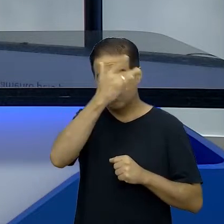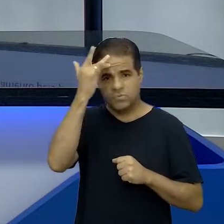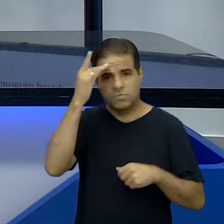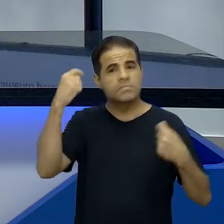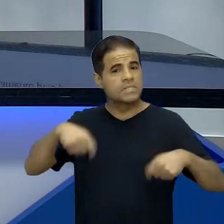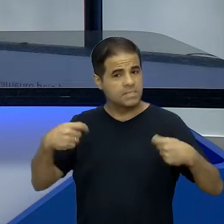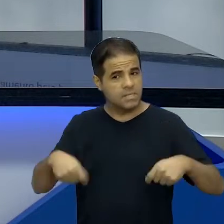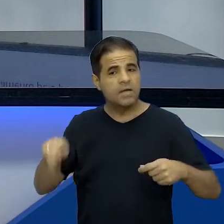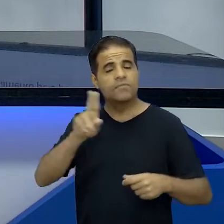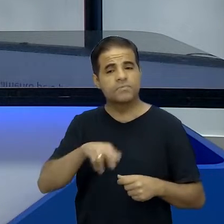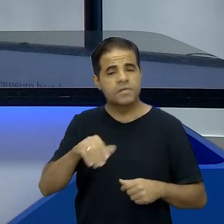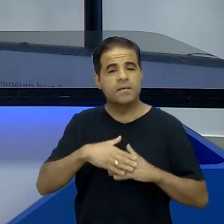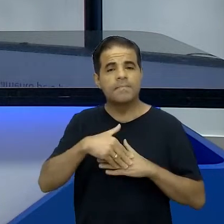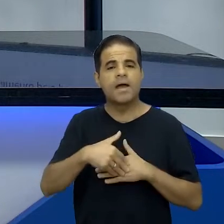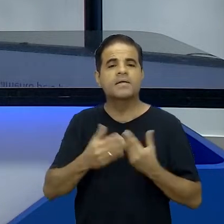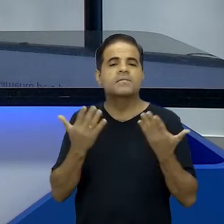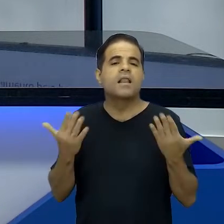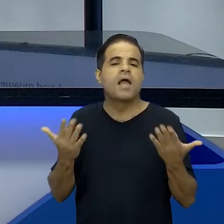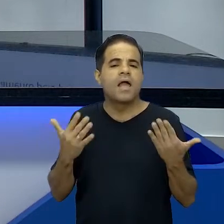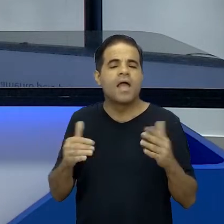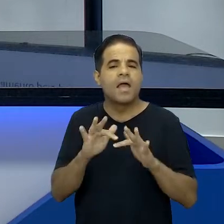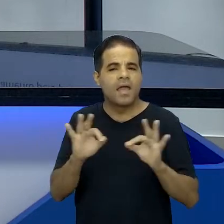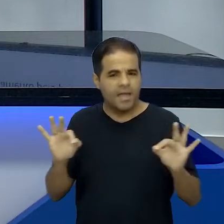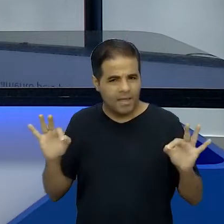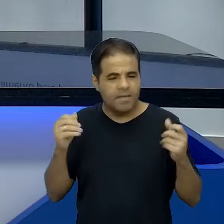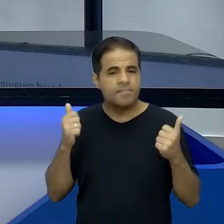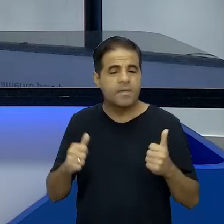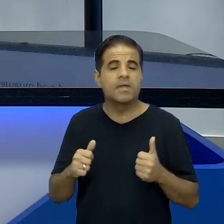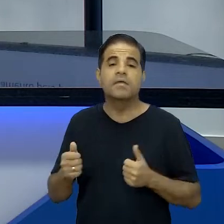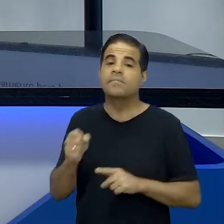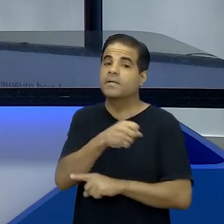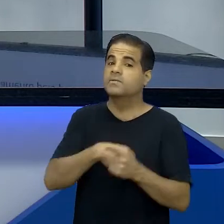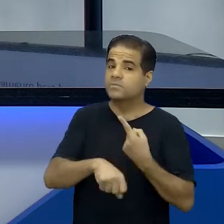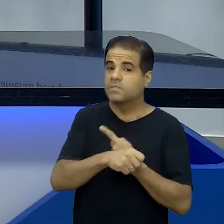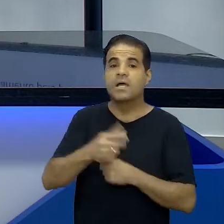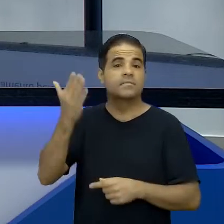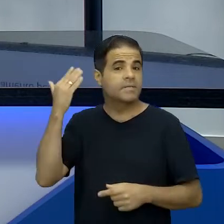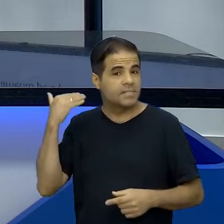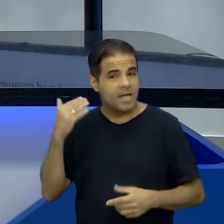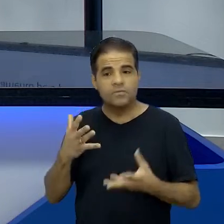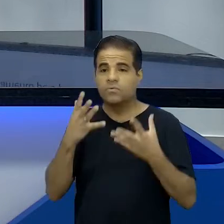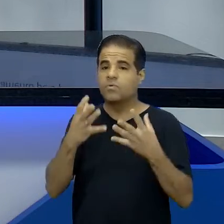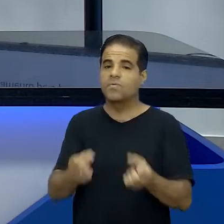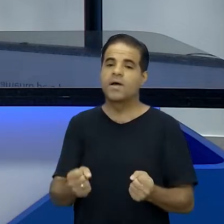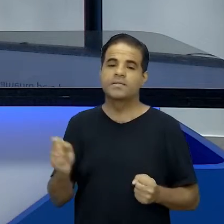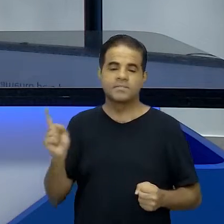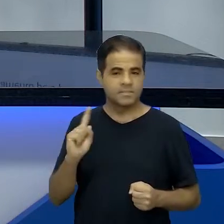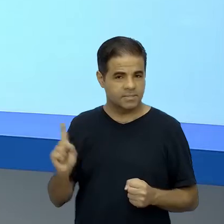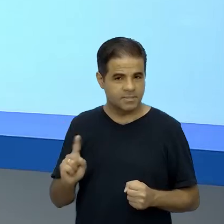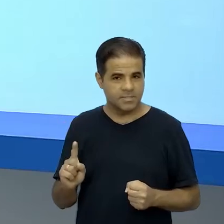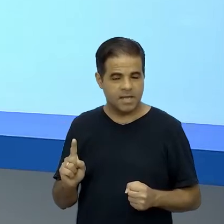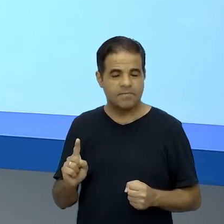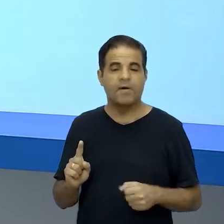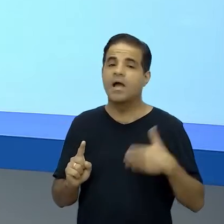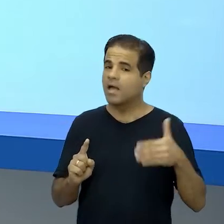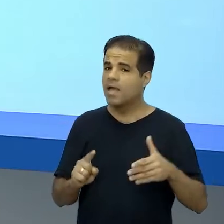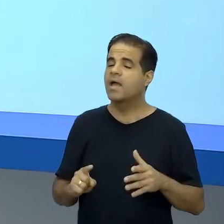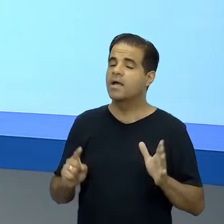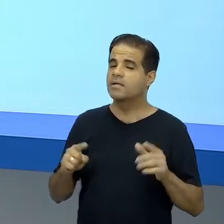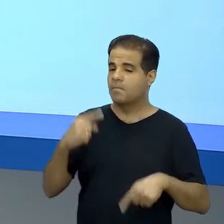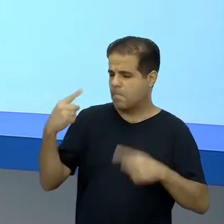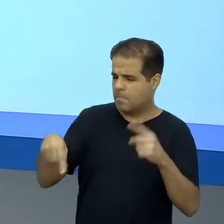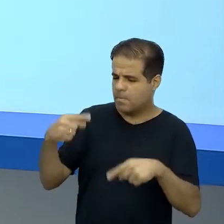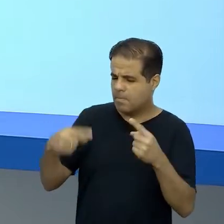saia. Porque era mais fresco, mais fresquinho. Mas a sociedade da época não aceitava. Essa